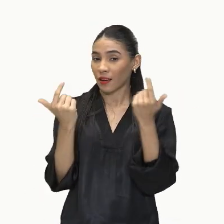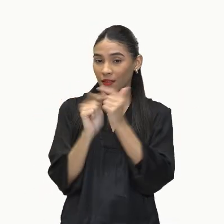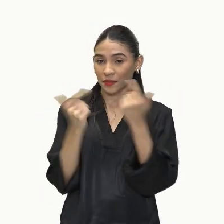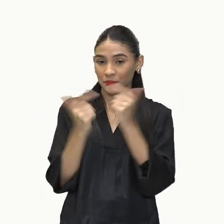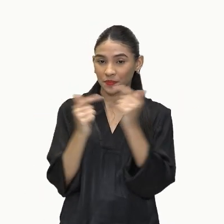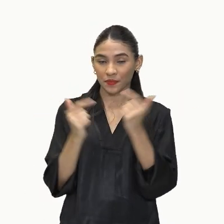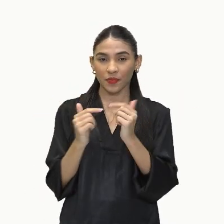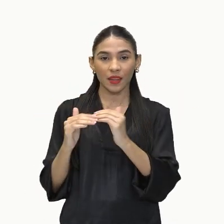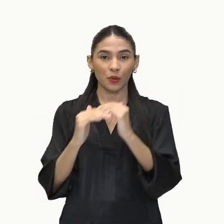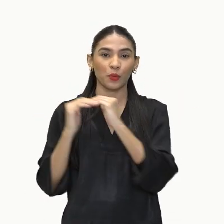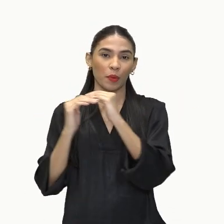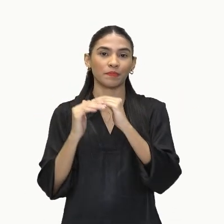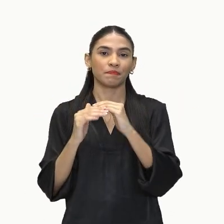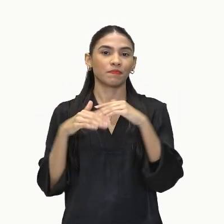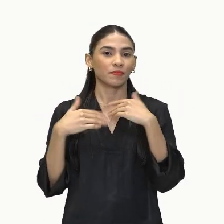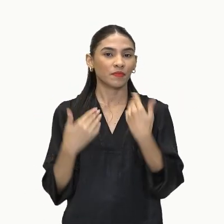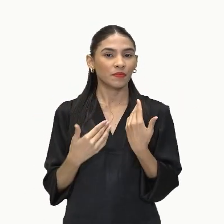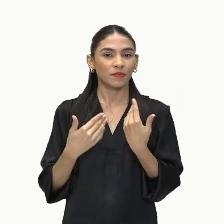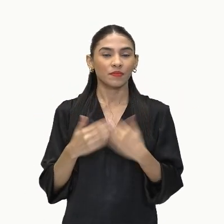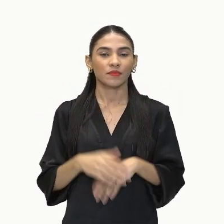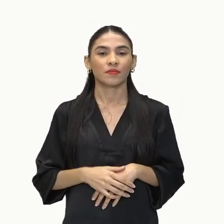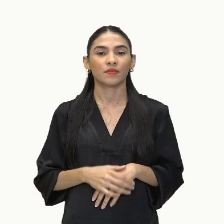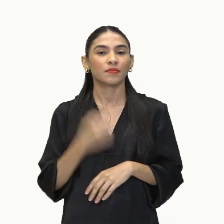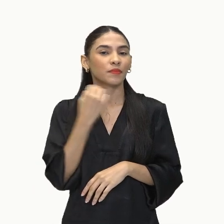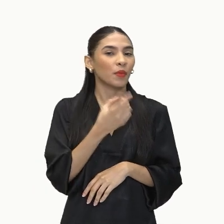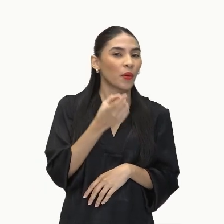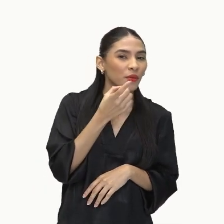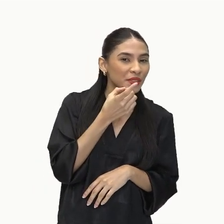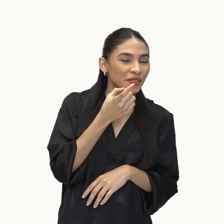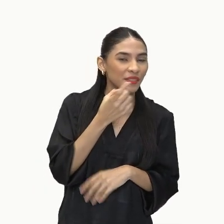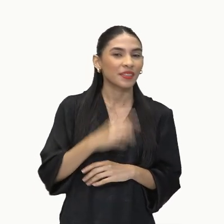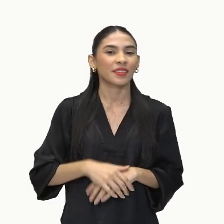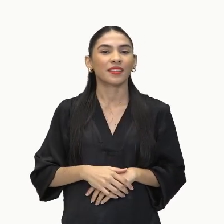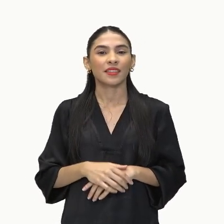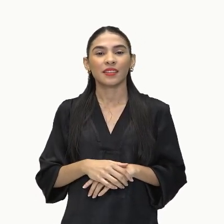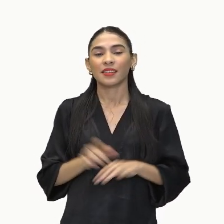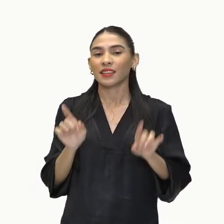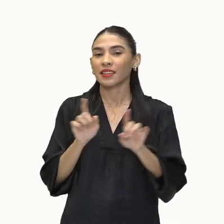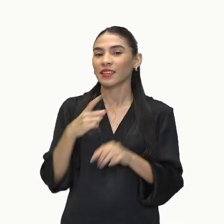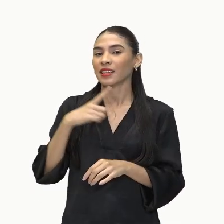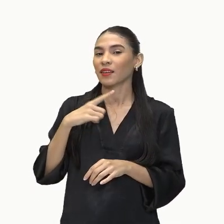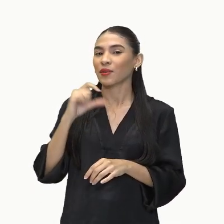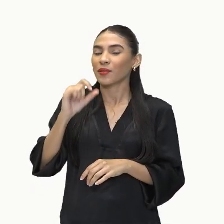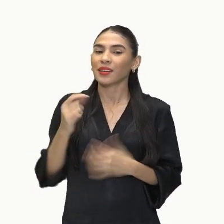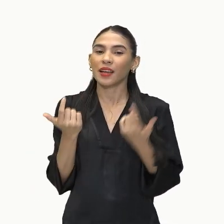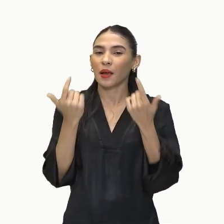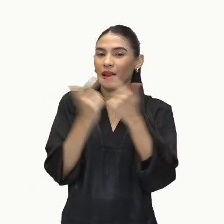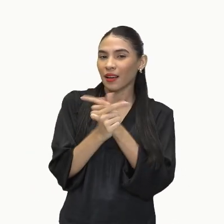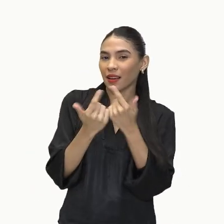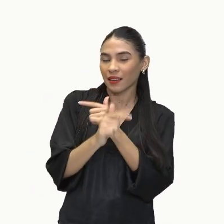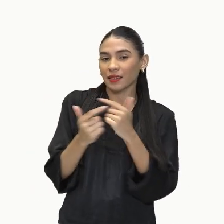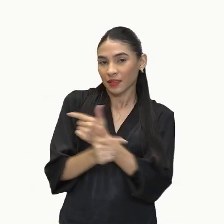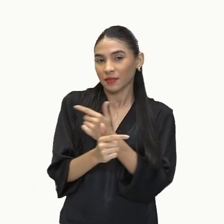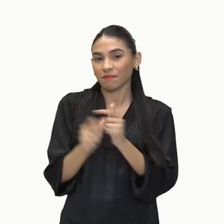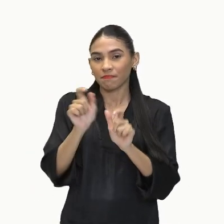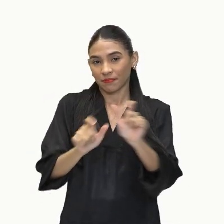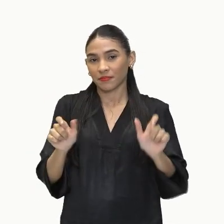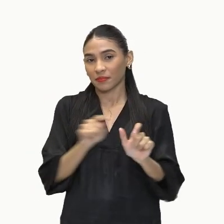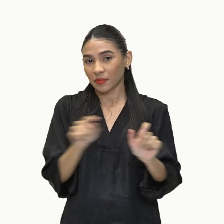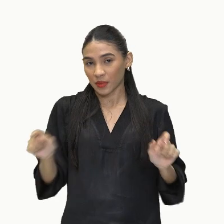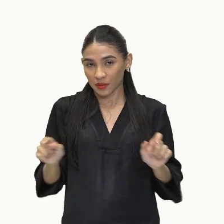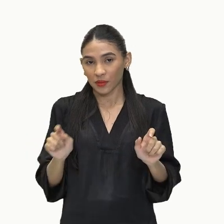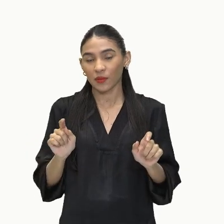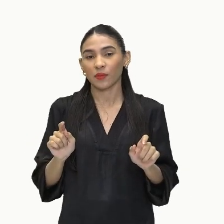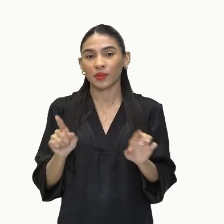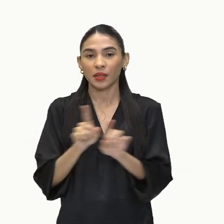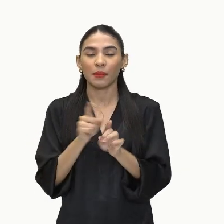uma vez. Então, desencadeado pelo bom dia da garotinha, houve aí um momento de descontração entre essas pessoas e um